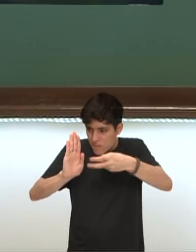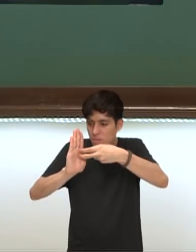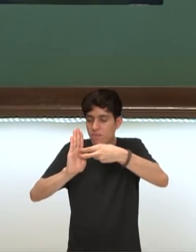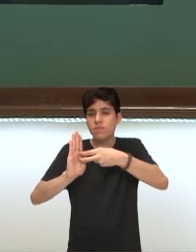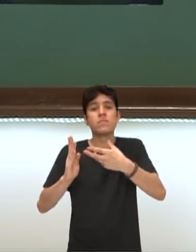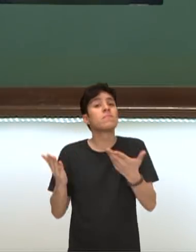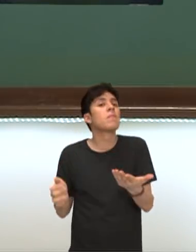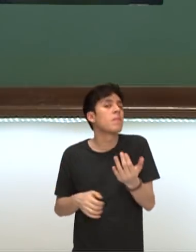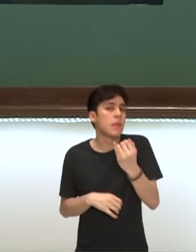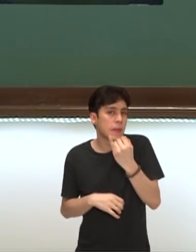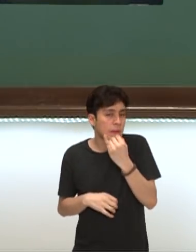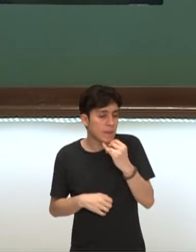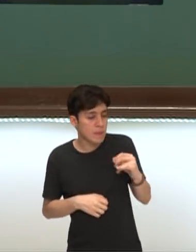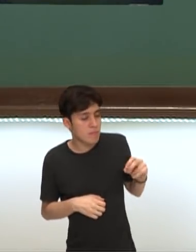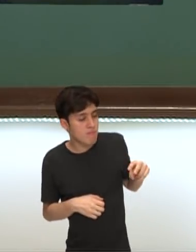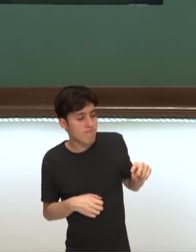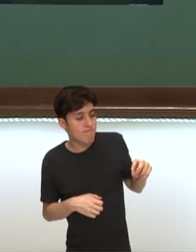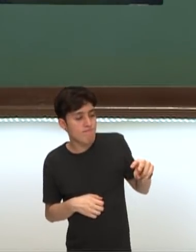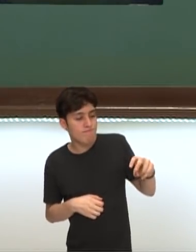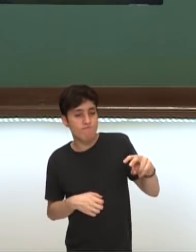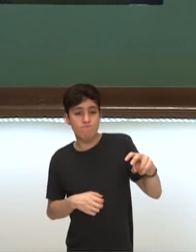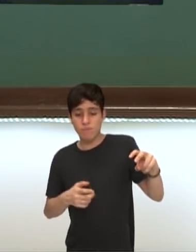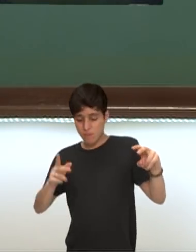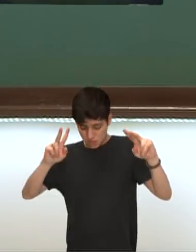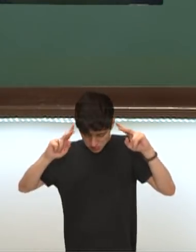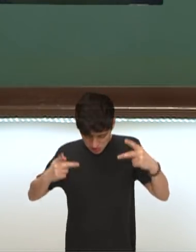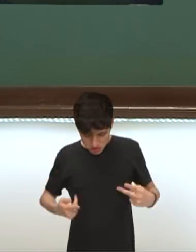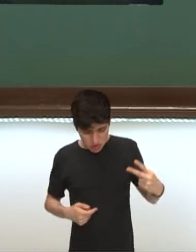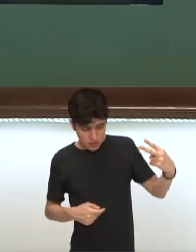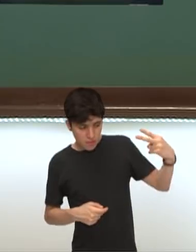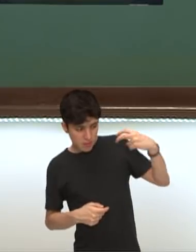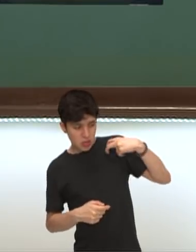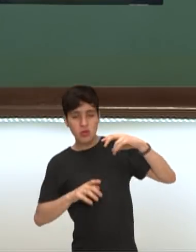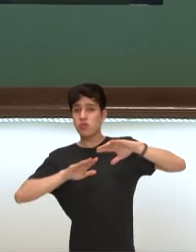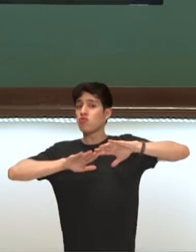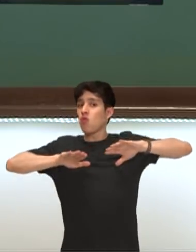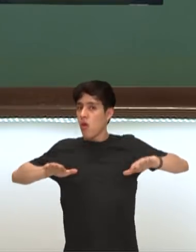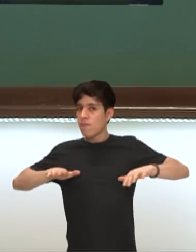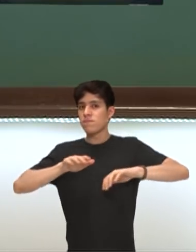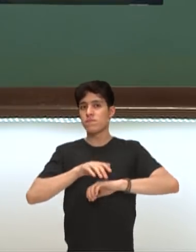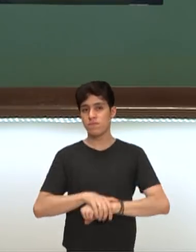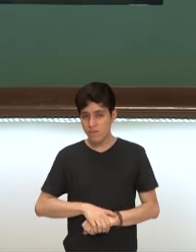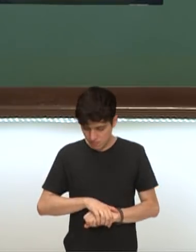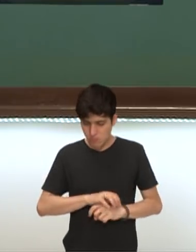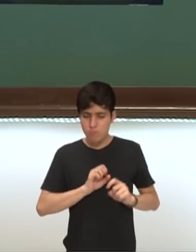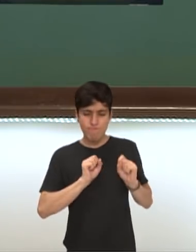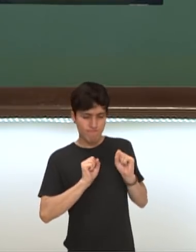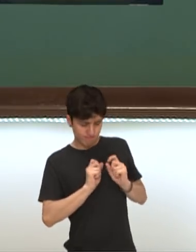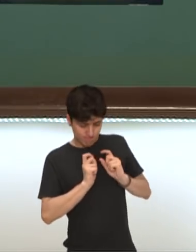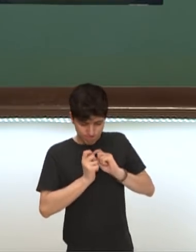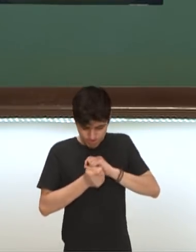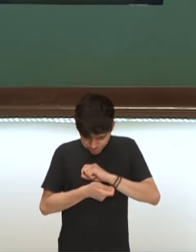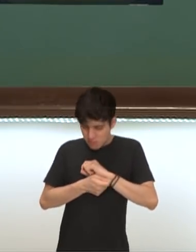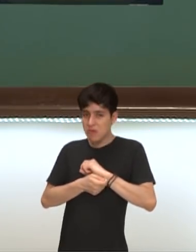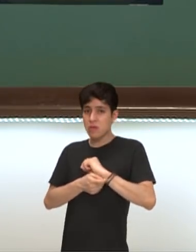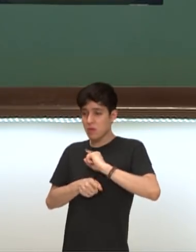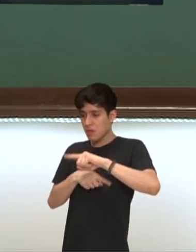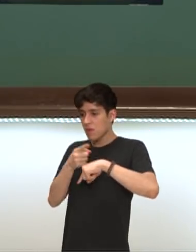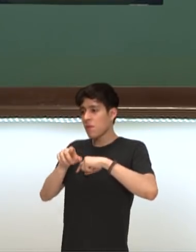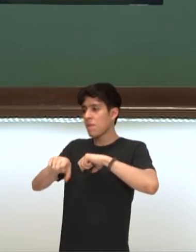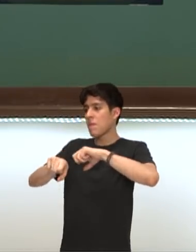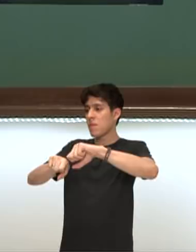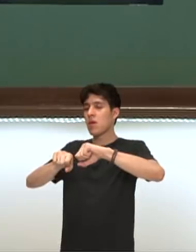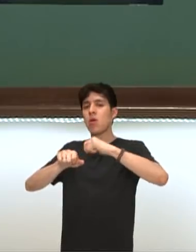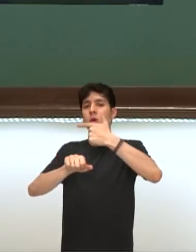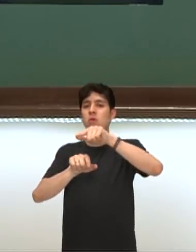vírus que vai infectar seres humanos, só infecta seres humanos, óbvio, que pode sofrer adaptações para poder infectar outros tipos de